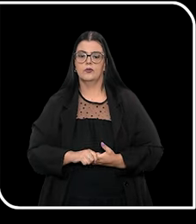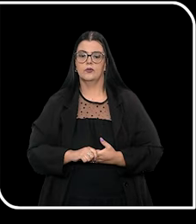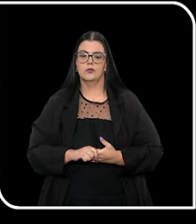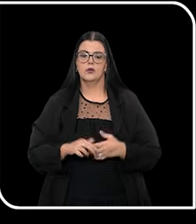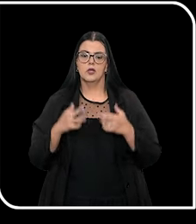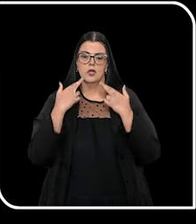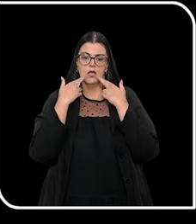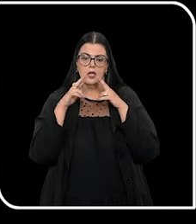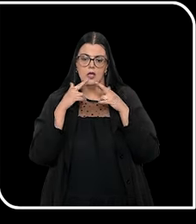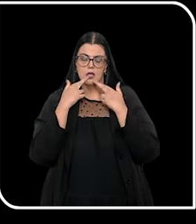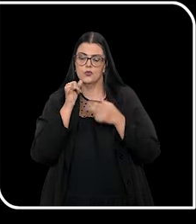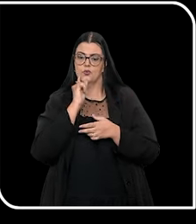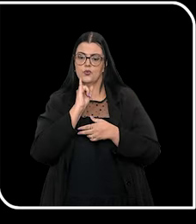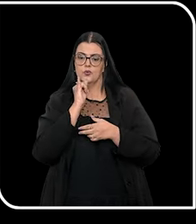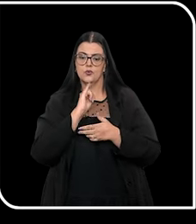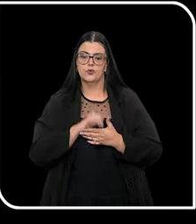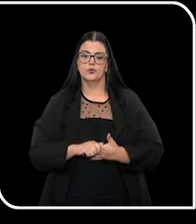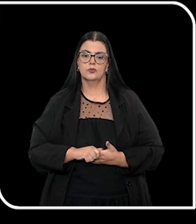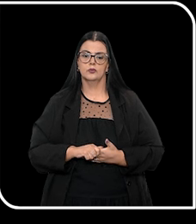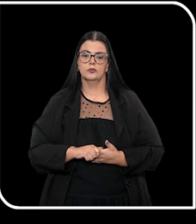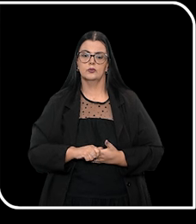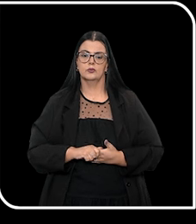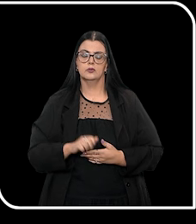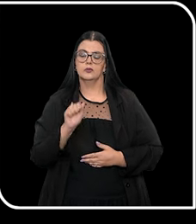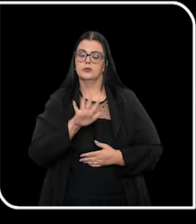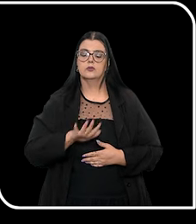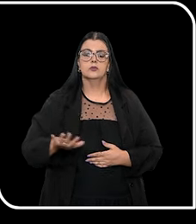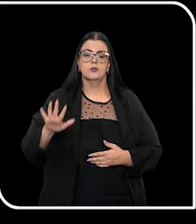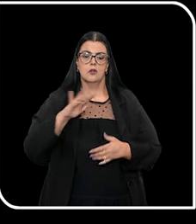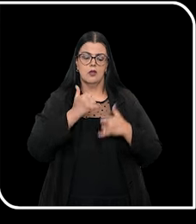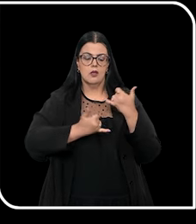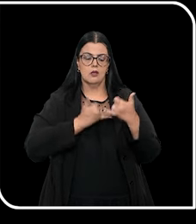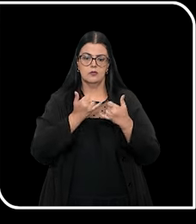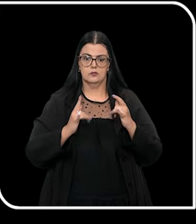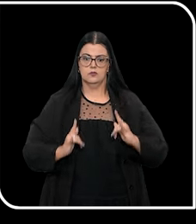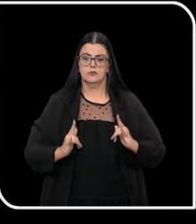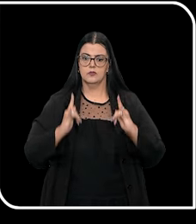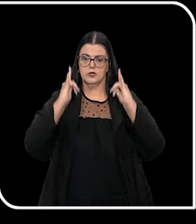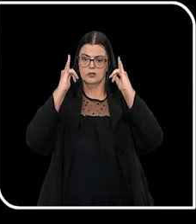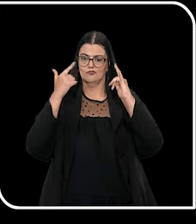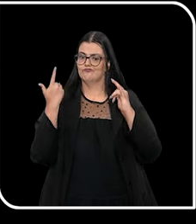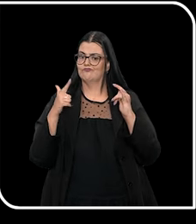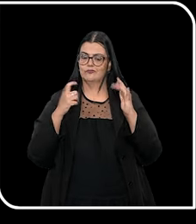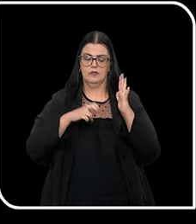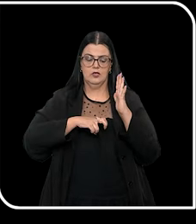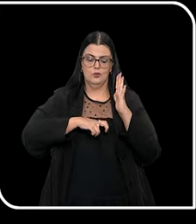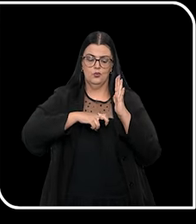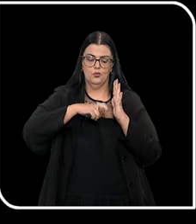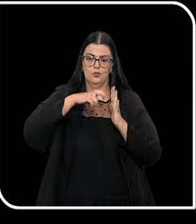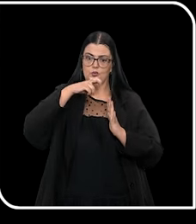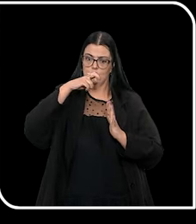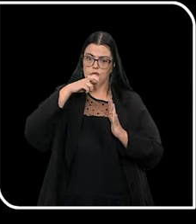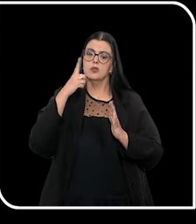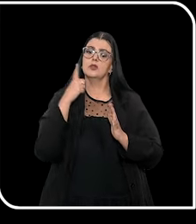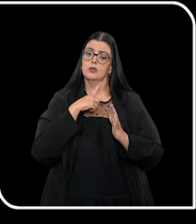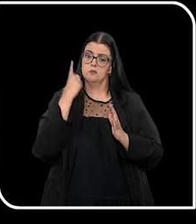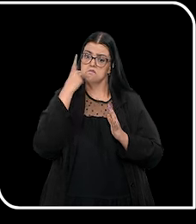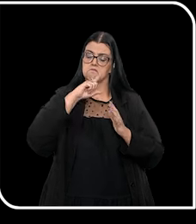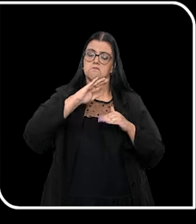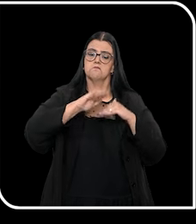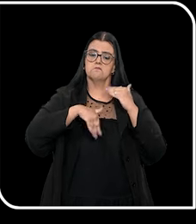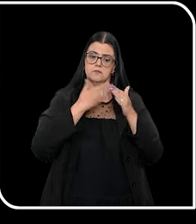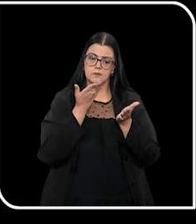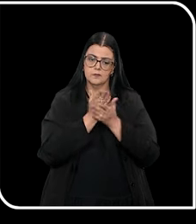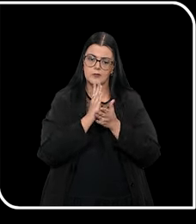alto eu reclamar por exemplo na minha no meu na minha área de lazer do prédio não tinha elevador que chegava até lá em cima hoje o elevador